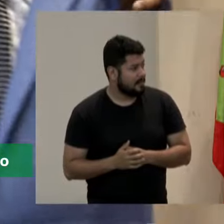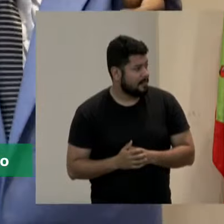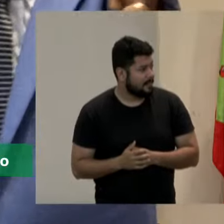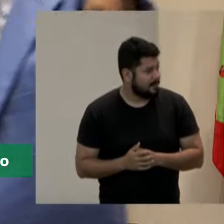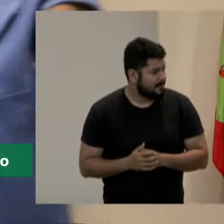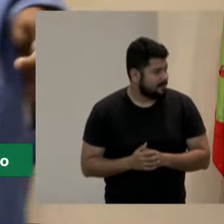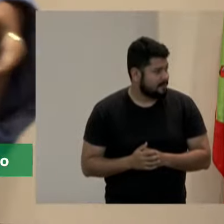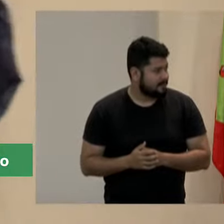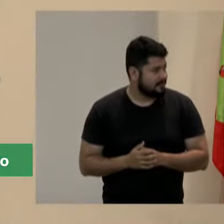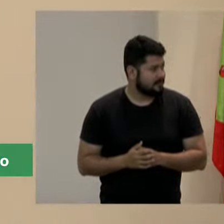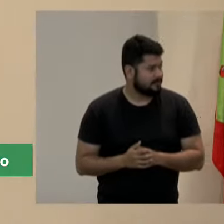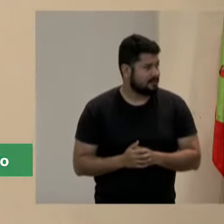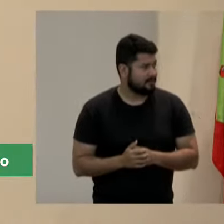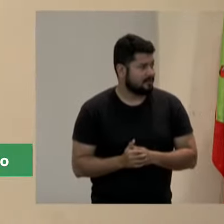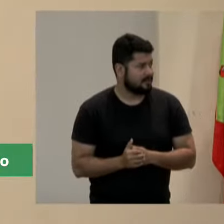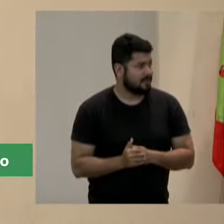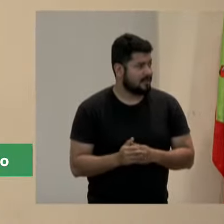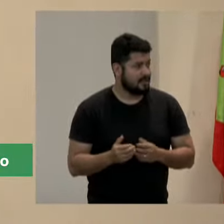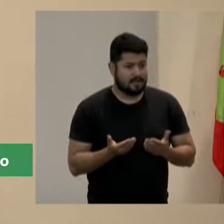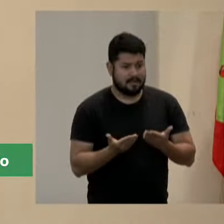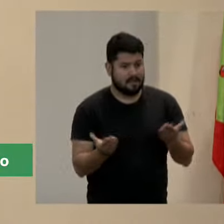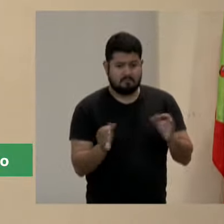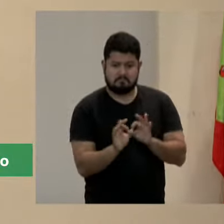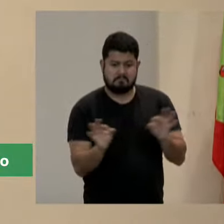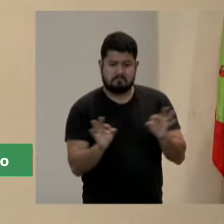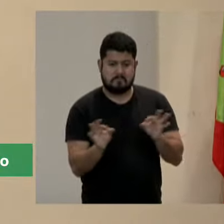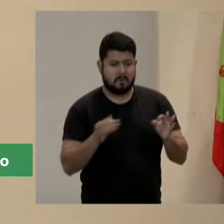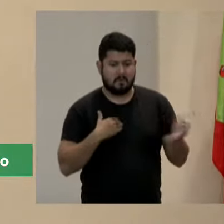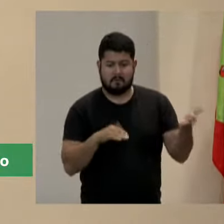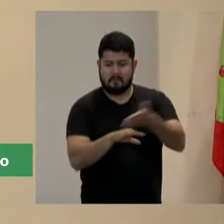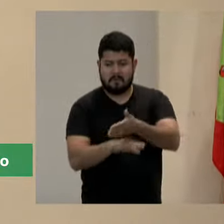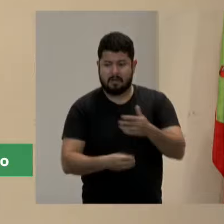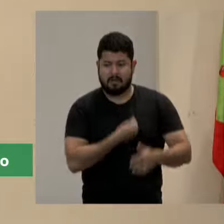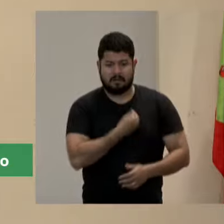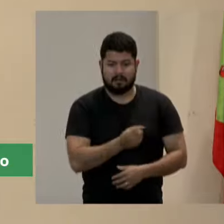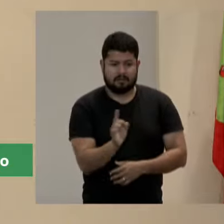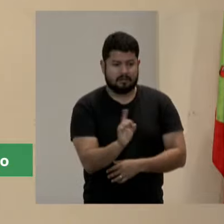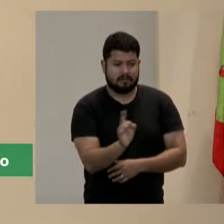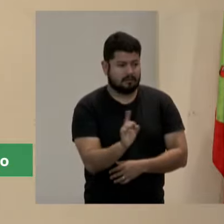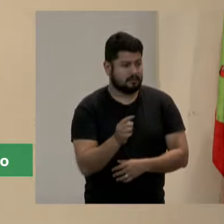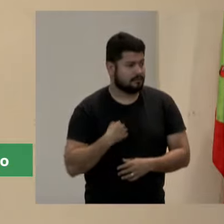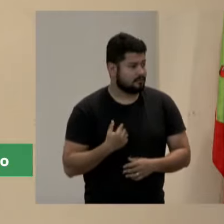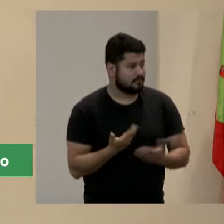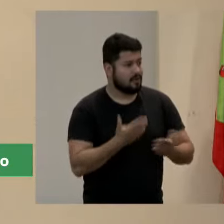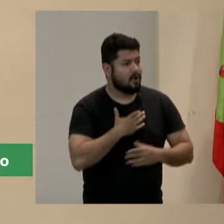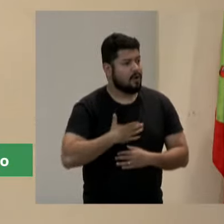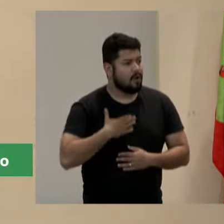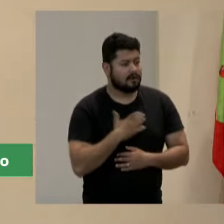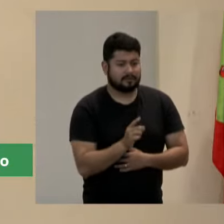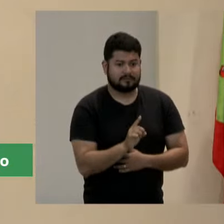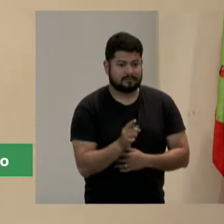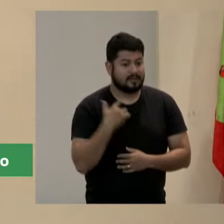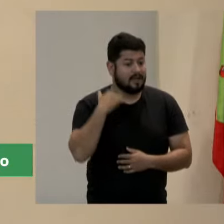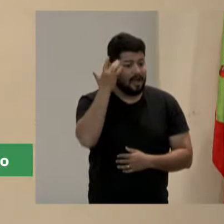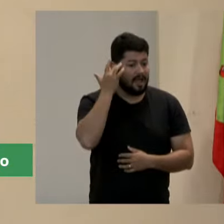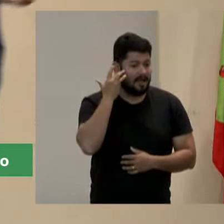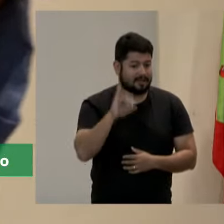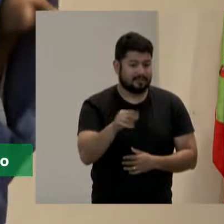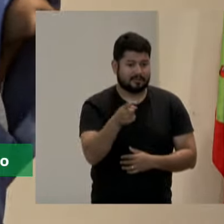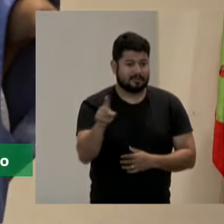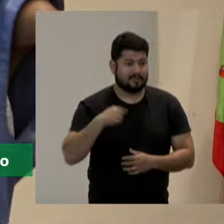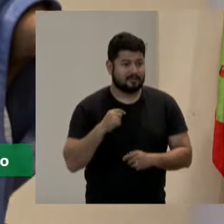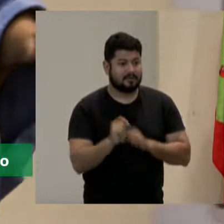João, eu vim estudar. Ele não veio ninguém, Tião. Foi assim, ninguém? Ele não. Foi assim, então ninguém gosta de mim, né, seu João? Ele, eu acho que não. Mas, seu João, estava